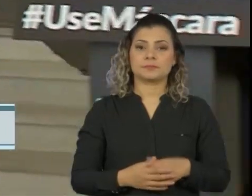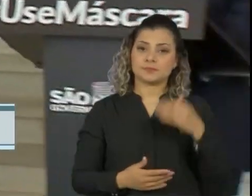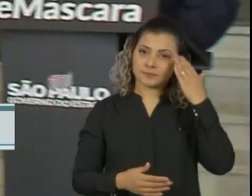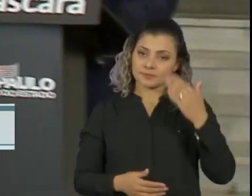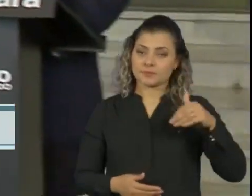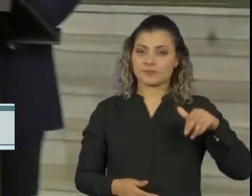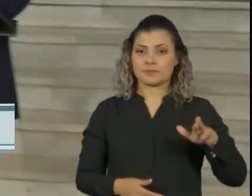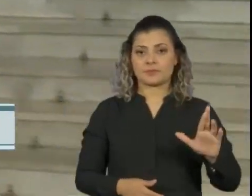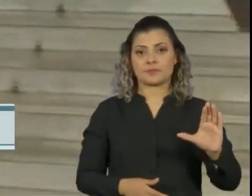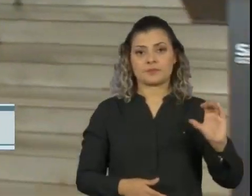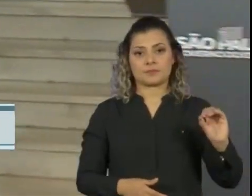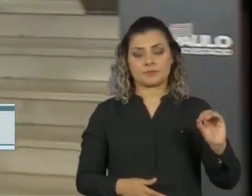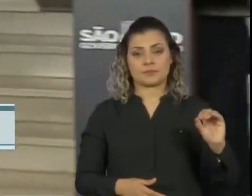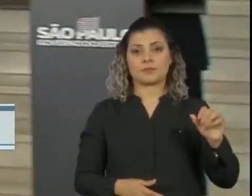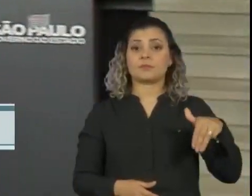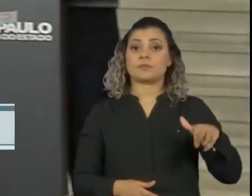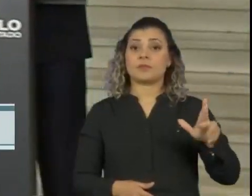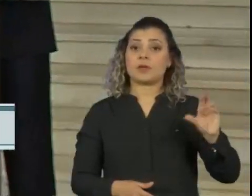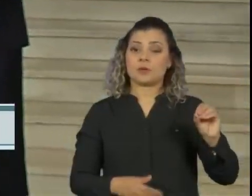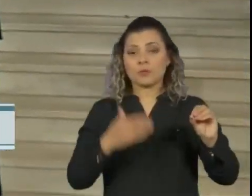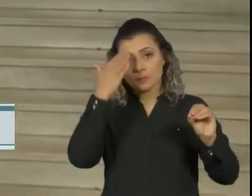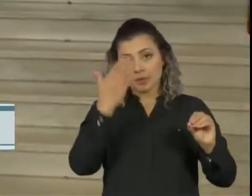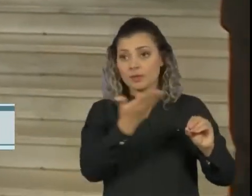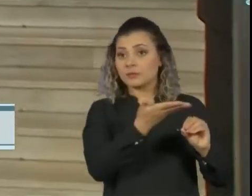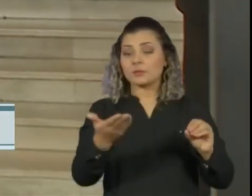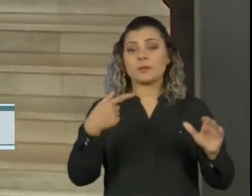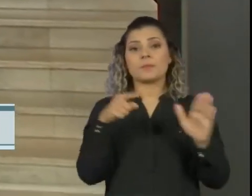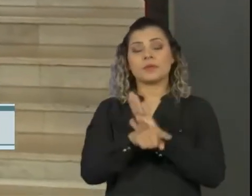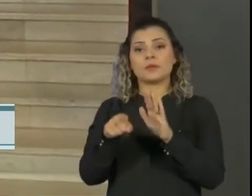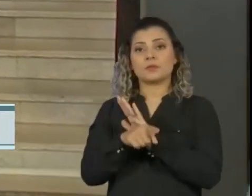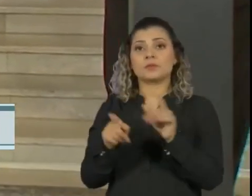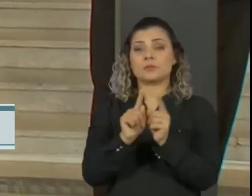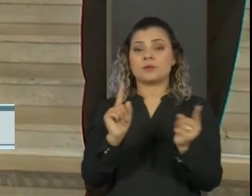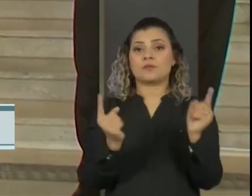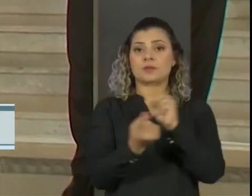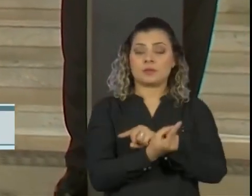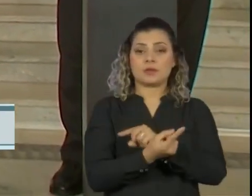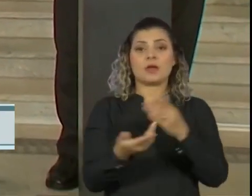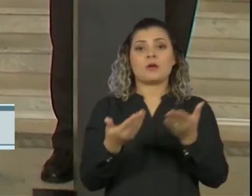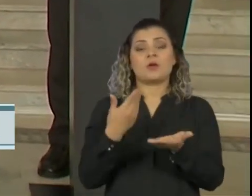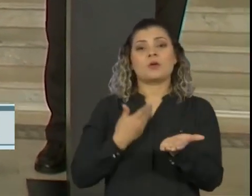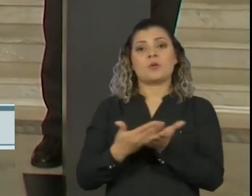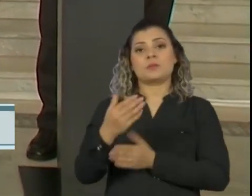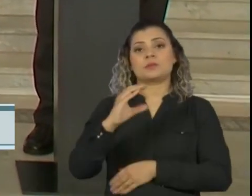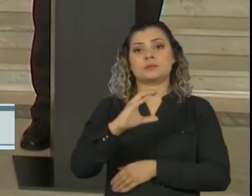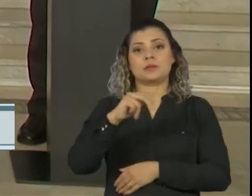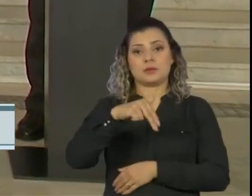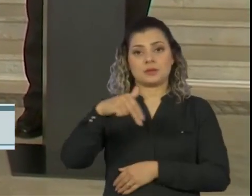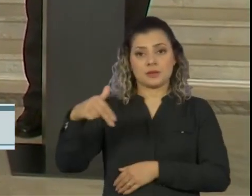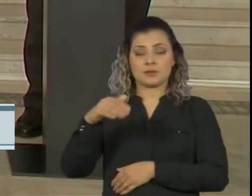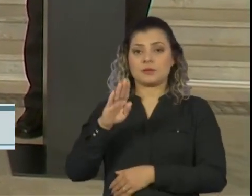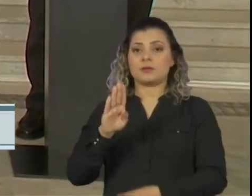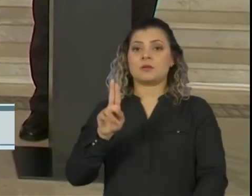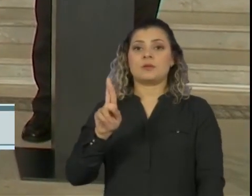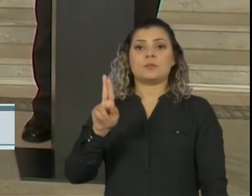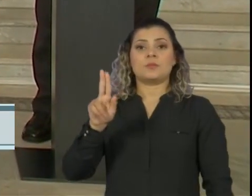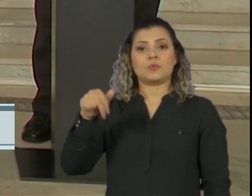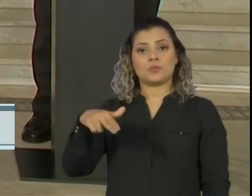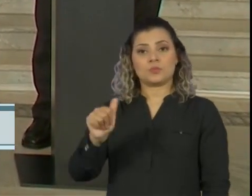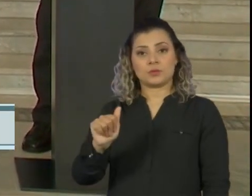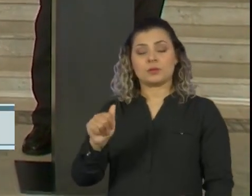Obrigado, Marcos Vignoli. Nós vamos agora às perguntas presenciais. Hoje eu vou inverter um pouquinho. Nós vamos começar com a CNN, com a Bruna Macedo,